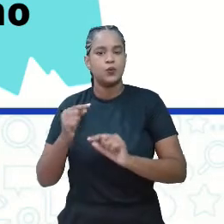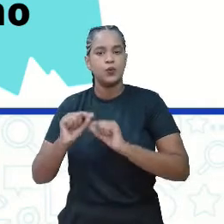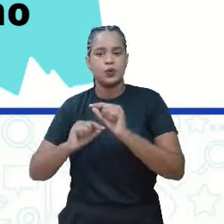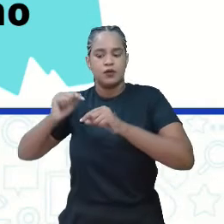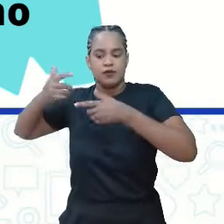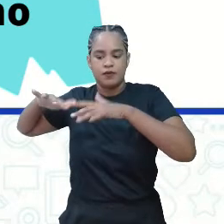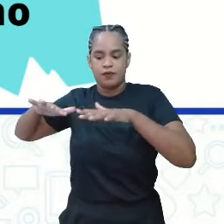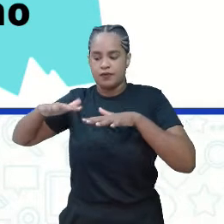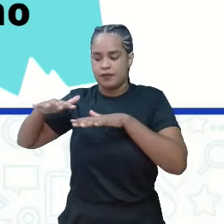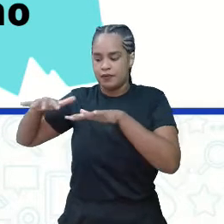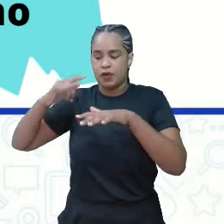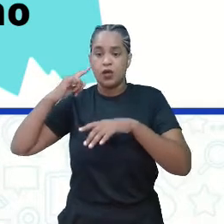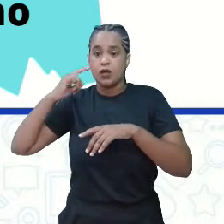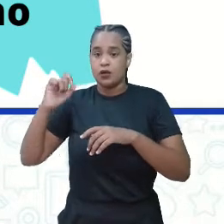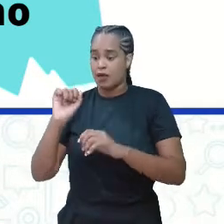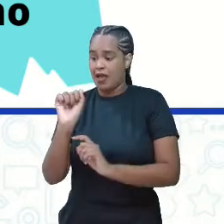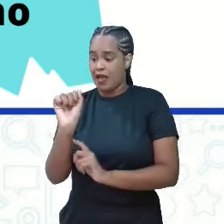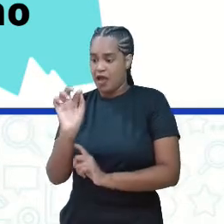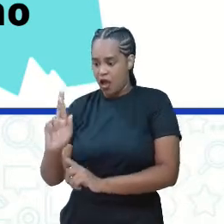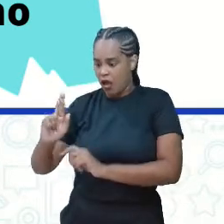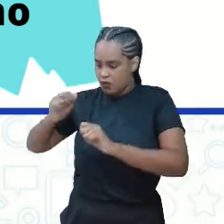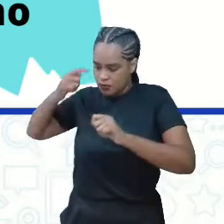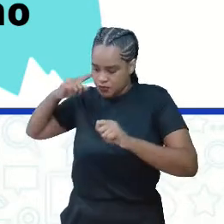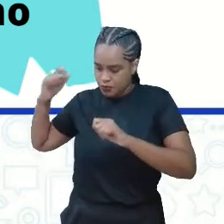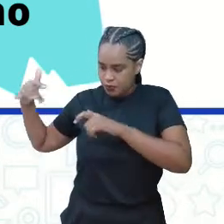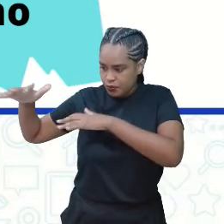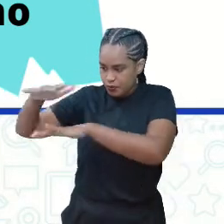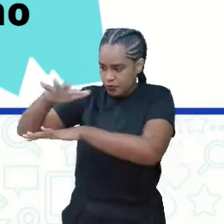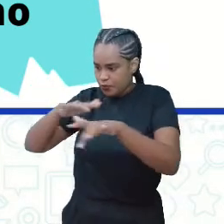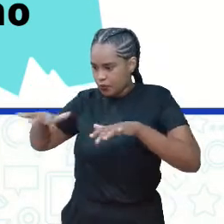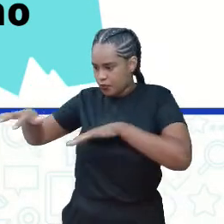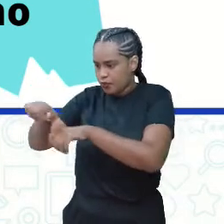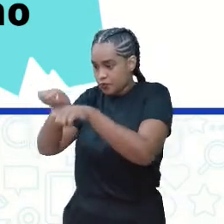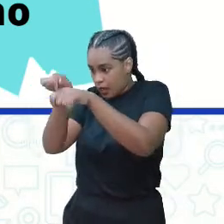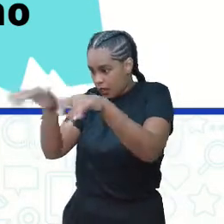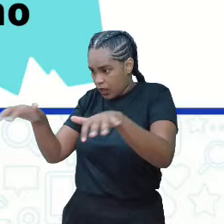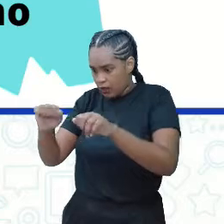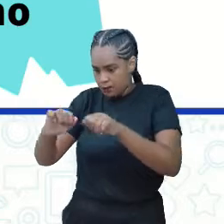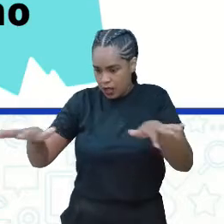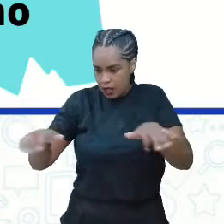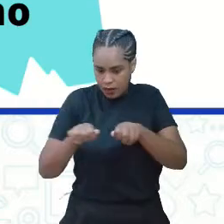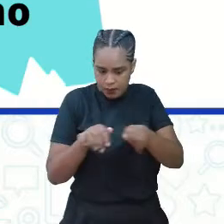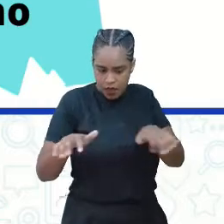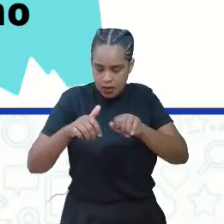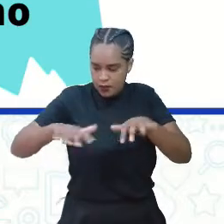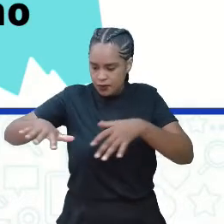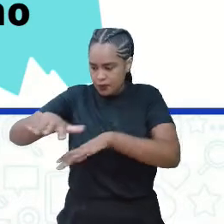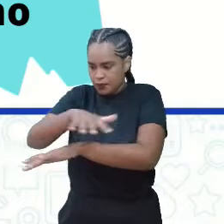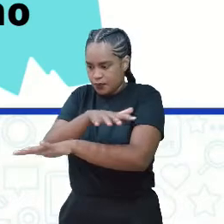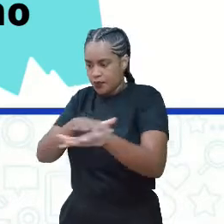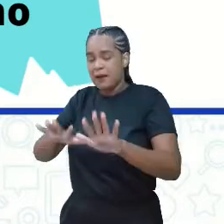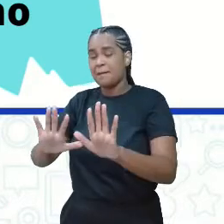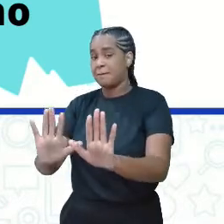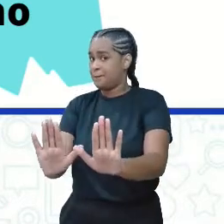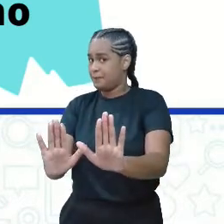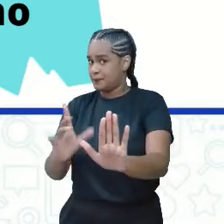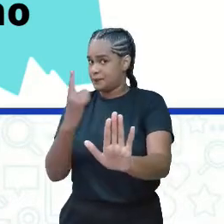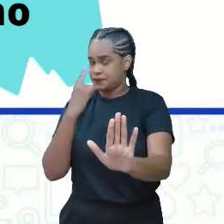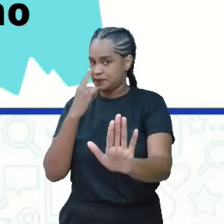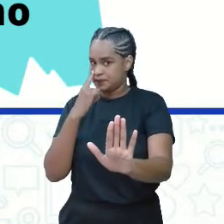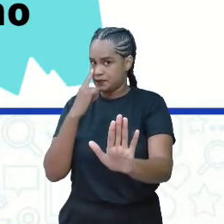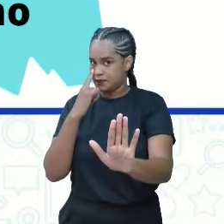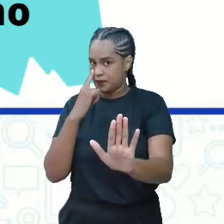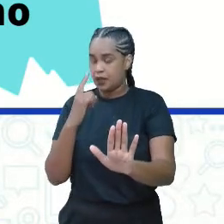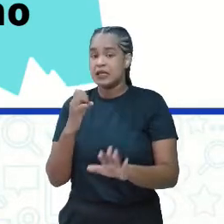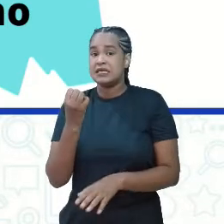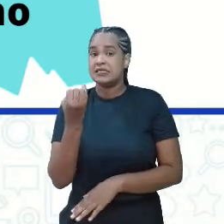se propaga pelo ar em todas as direções. Porém, preste atenção nesse porém, não se propaga